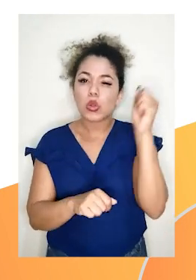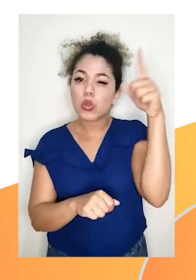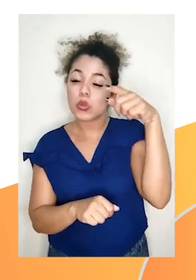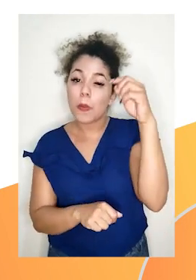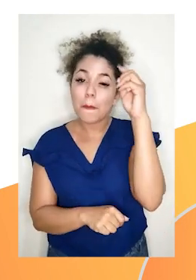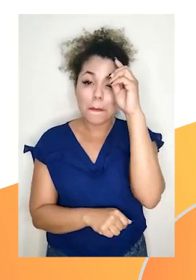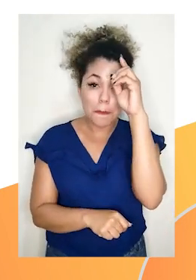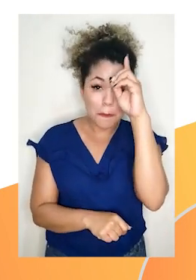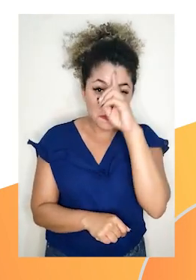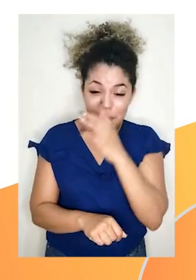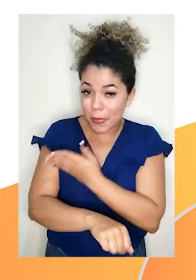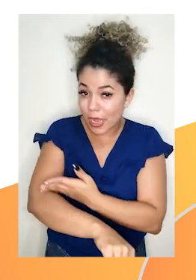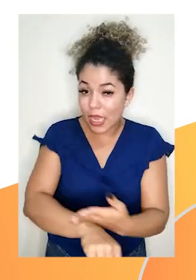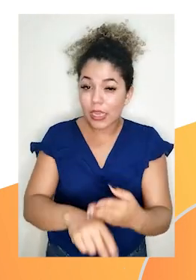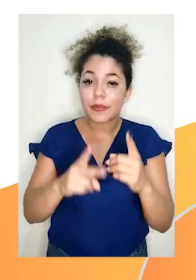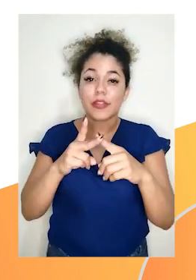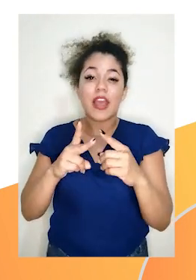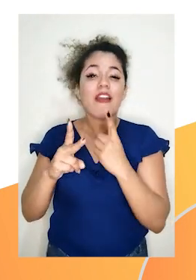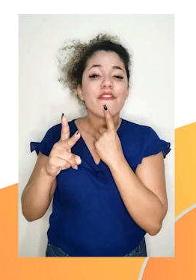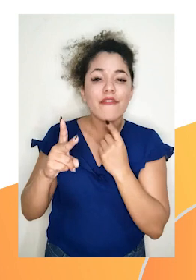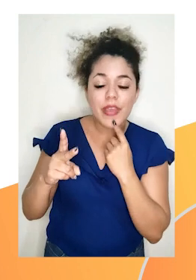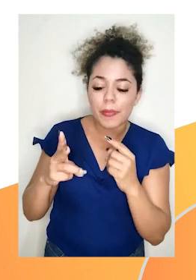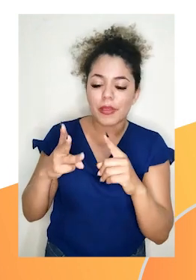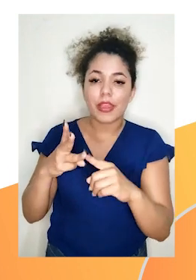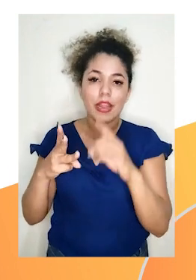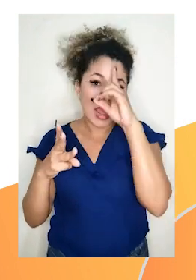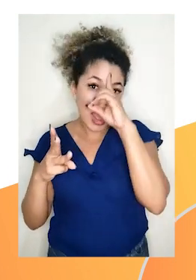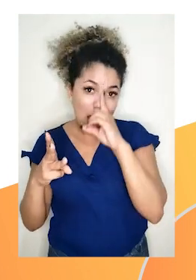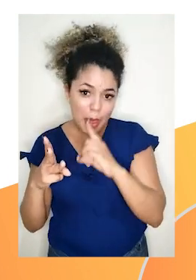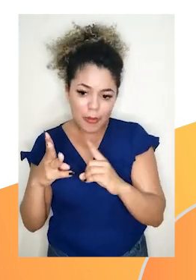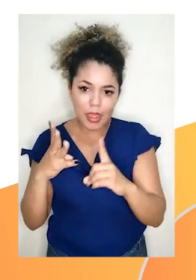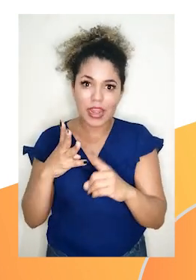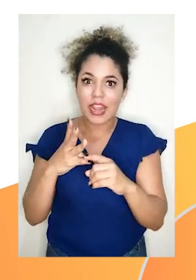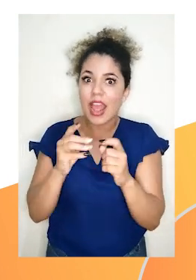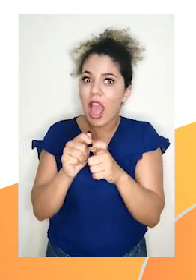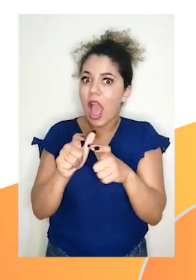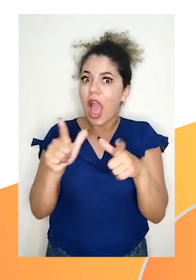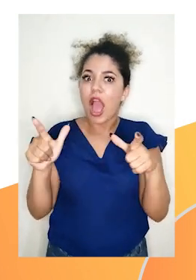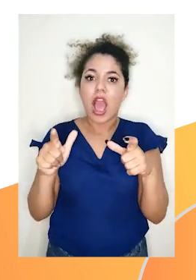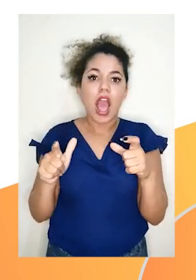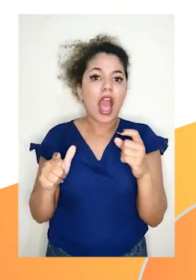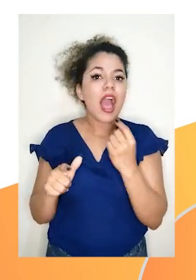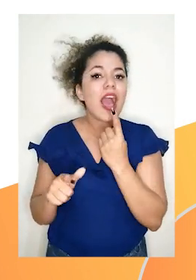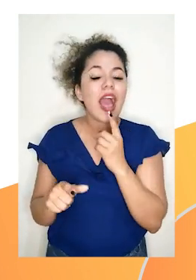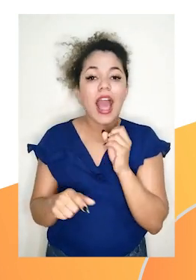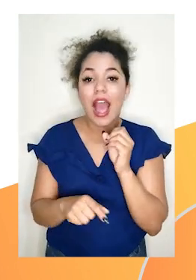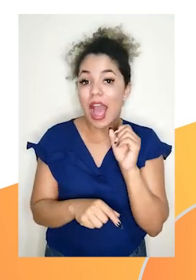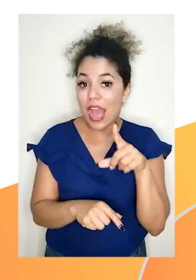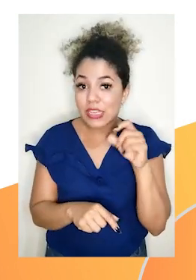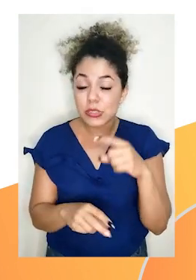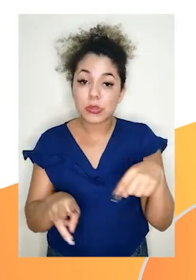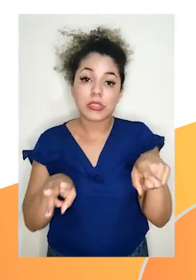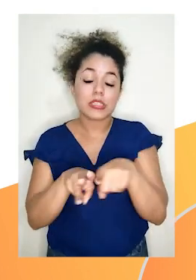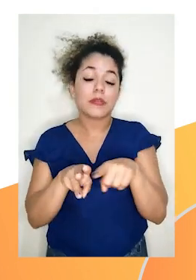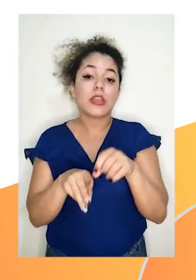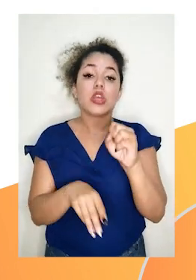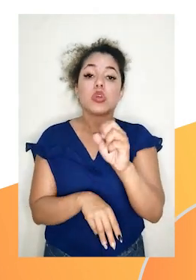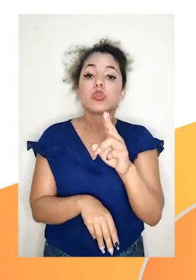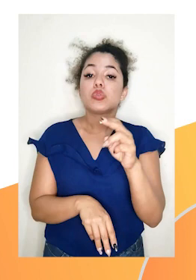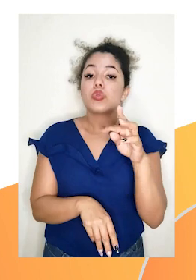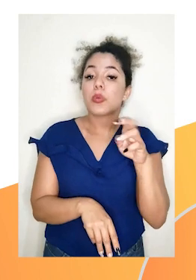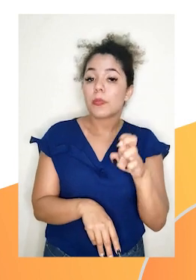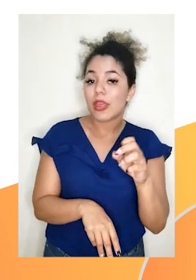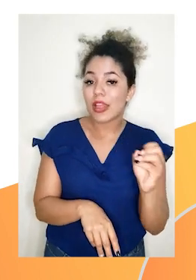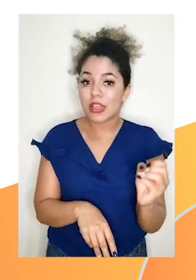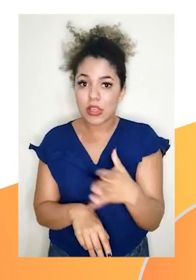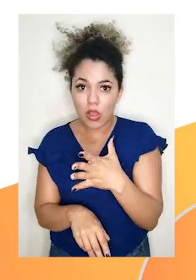anãs vermelhas, anãs amarelas, estrelas gigantes azuis e supernovas e estrelas gigantes vermelhas. Quanto o